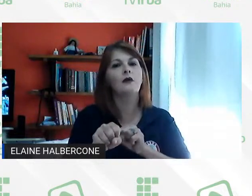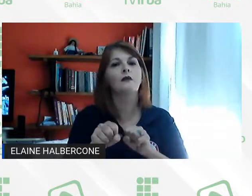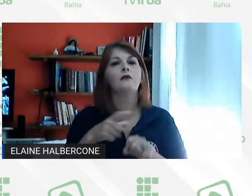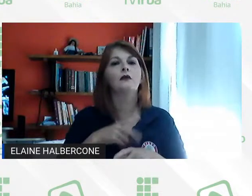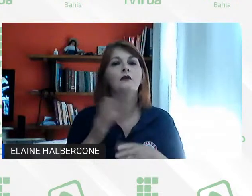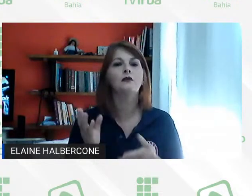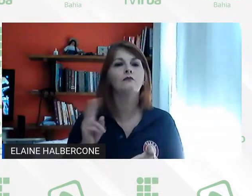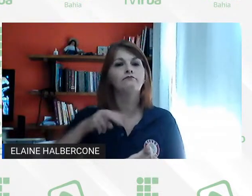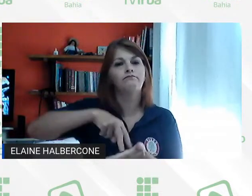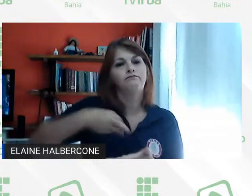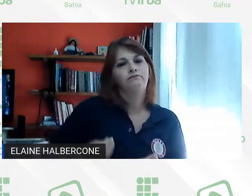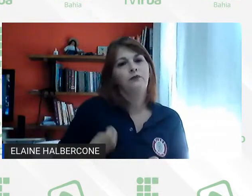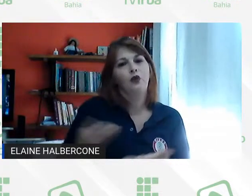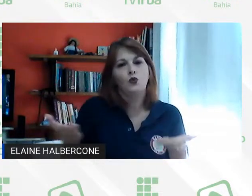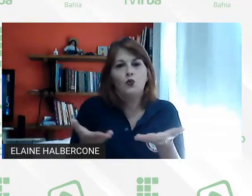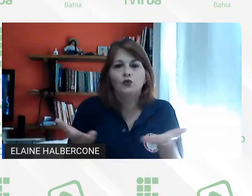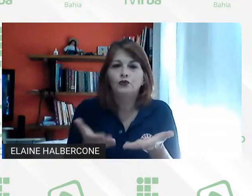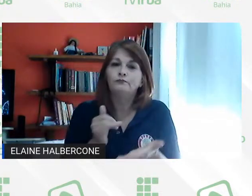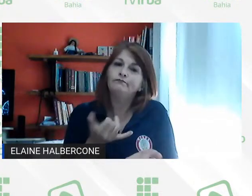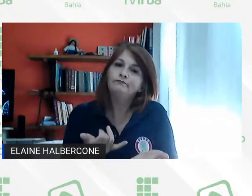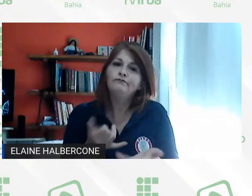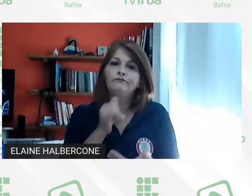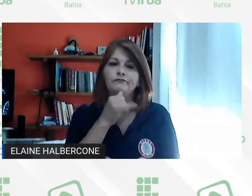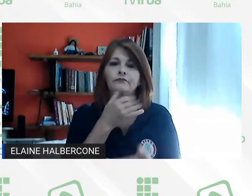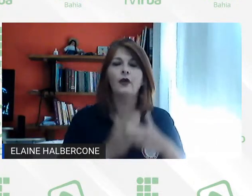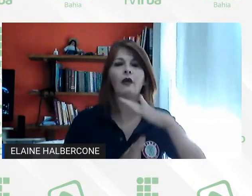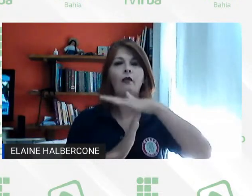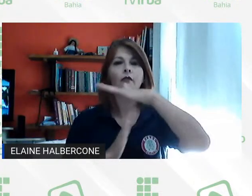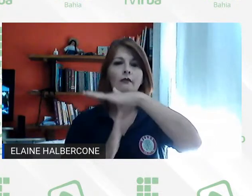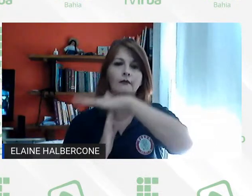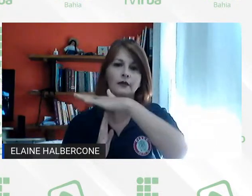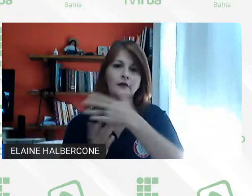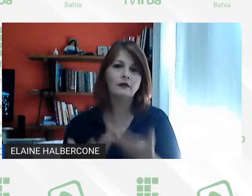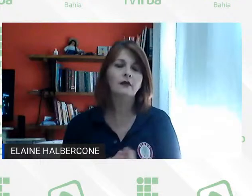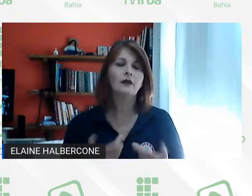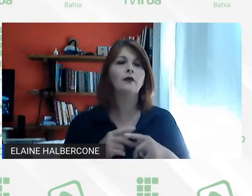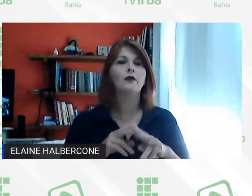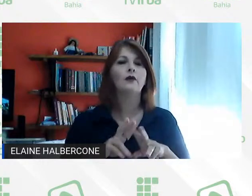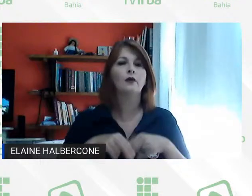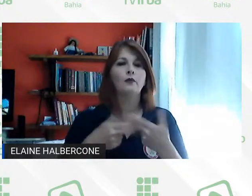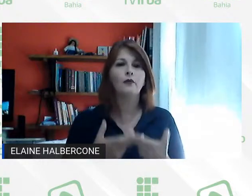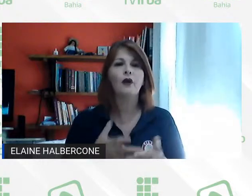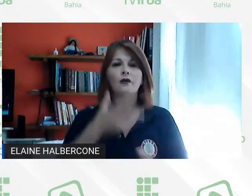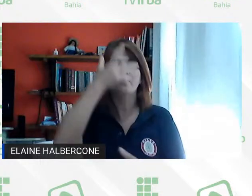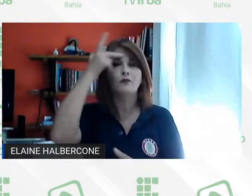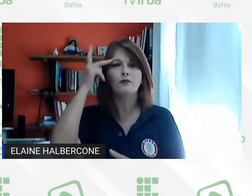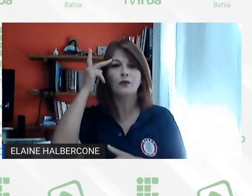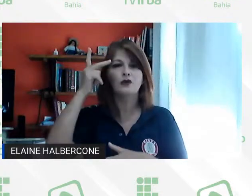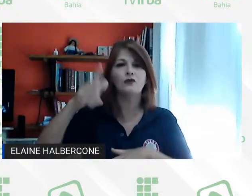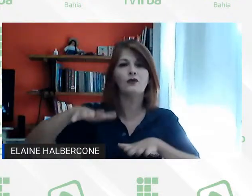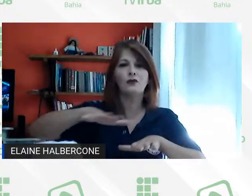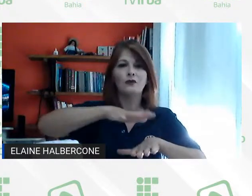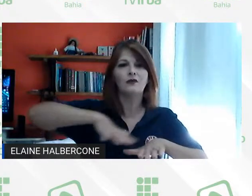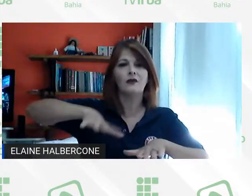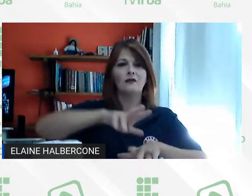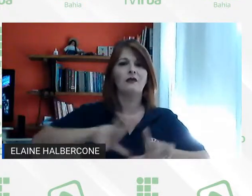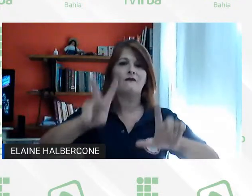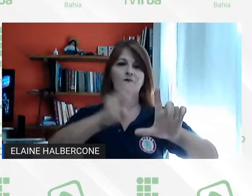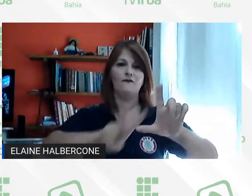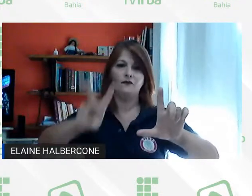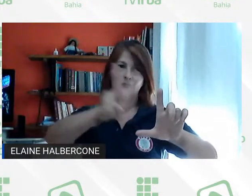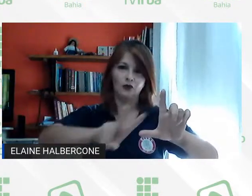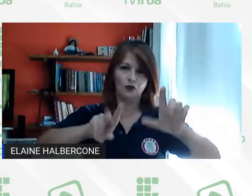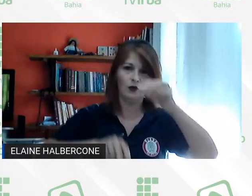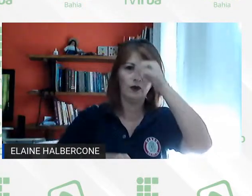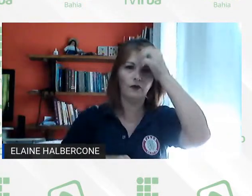aqui conosco, dada a limitação aí permitida, né, de pessoas nas nossas salas virtuais. Mas